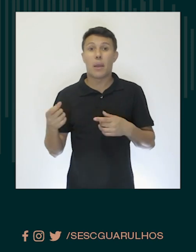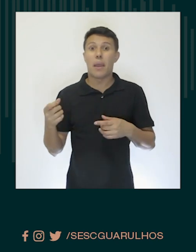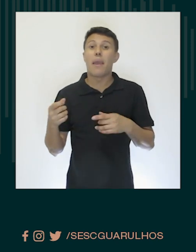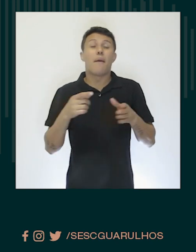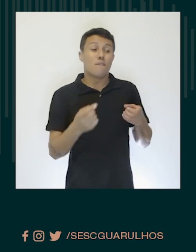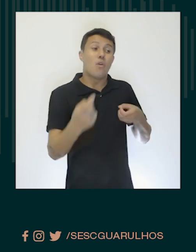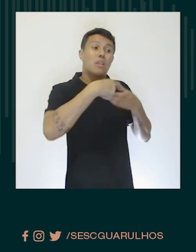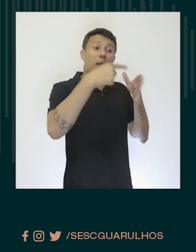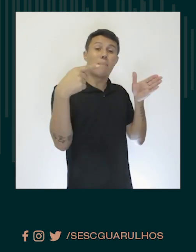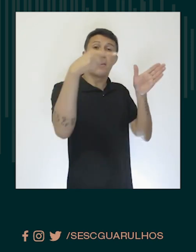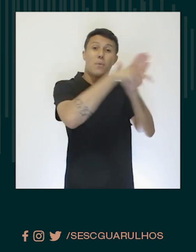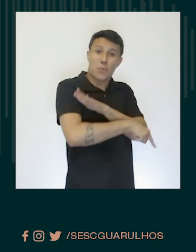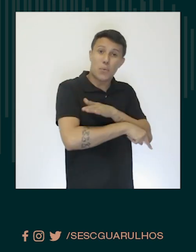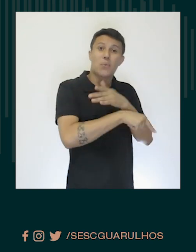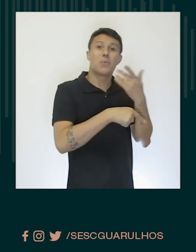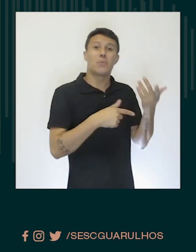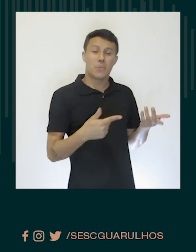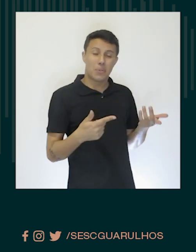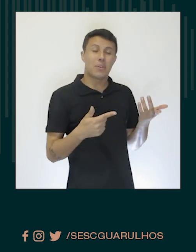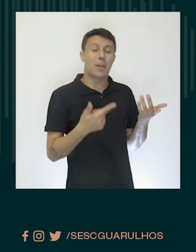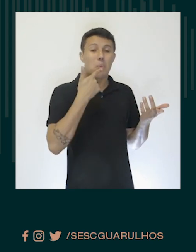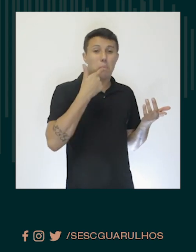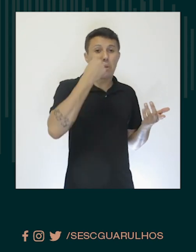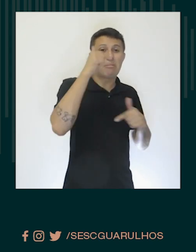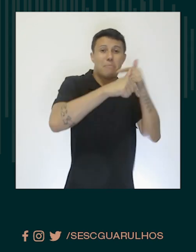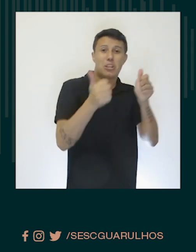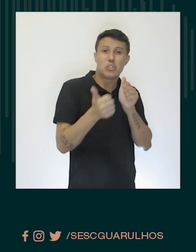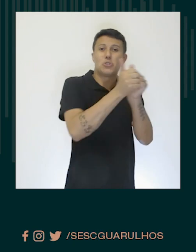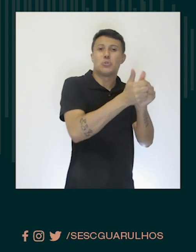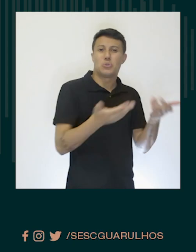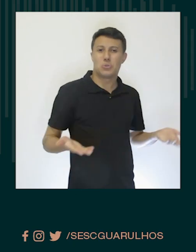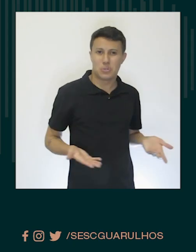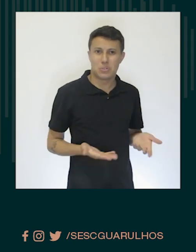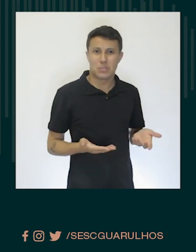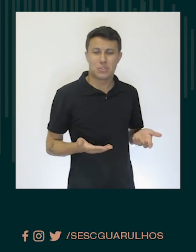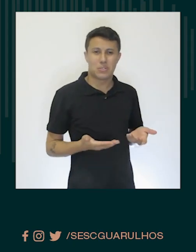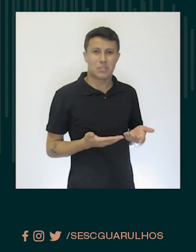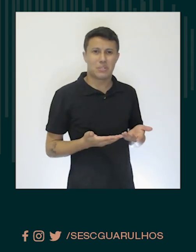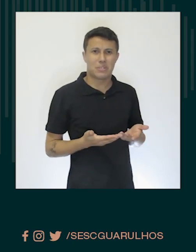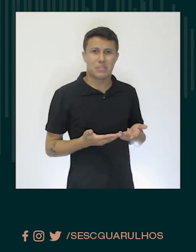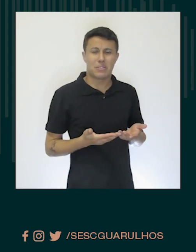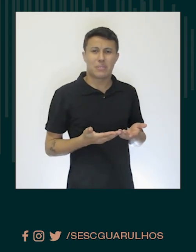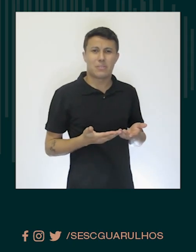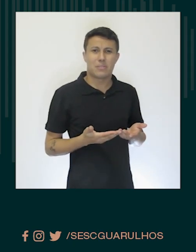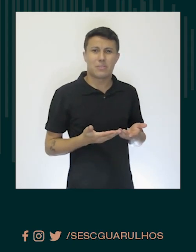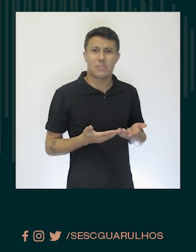anterior do Perreca, eu não falei com quem eu trampei recentemente, Perreca. Lembrei, ela falou tanto nome, a Dani,